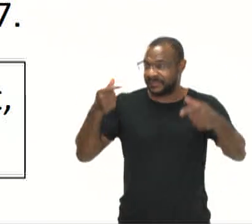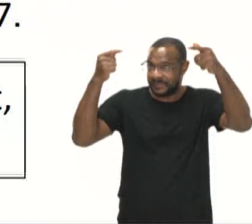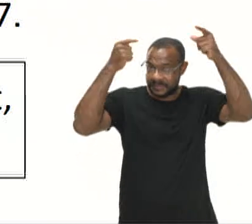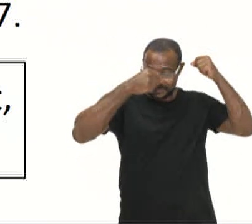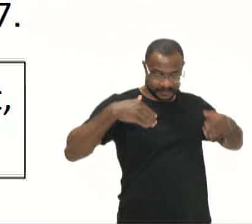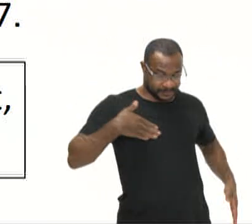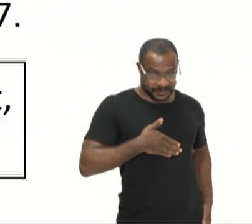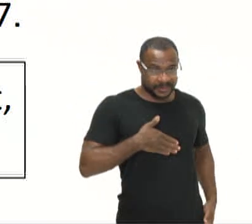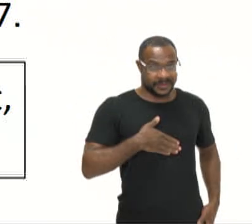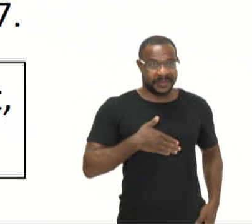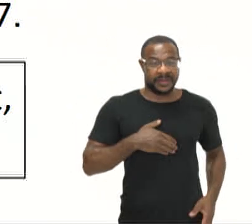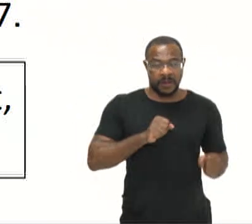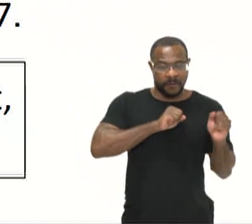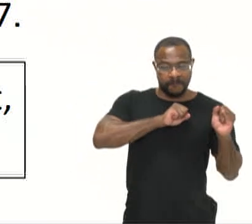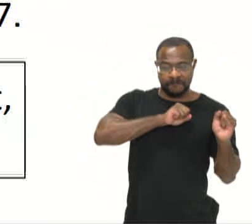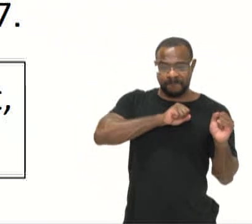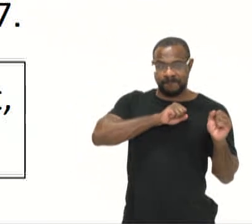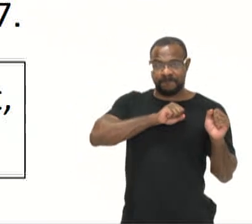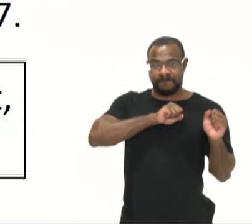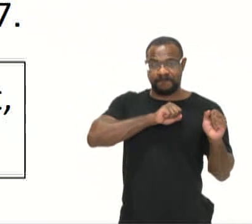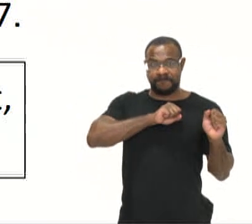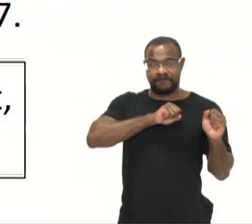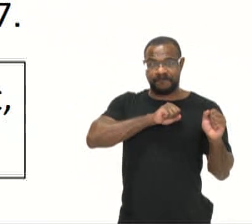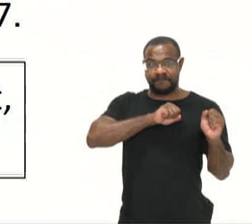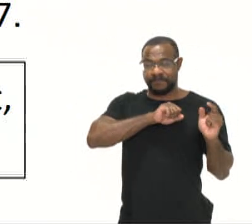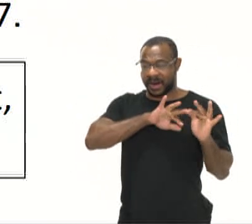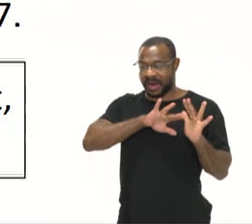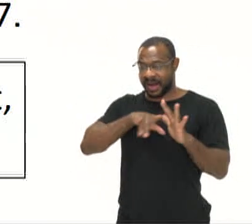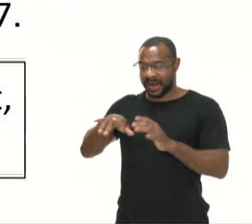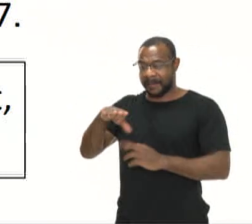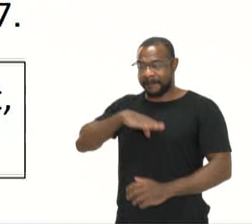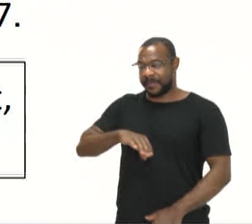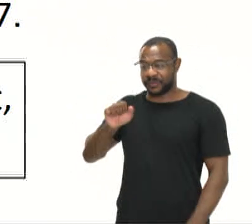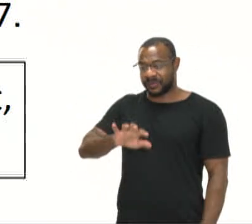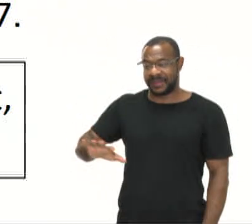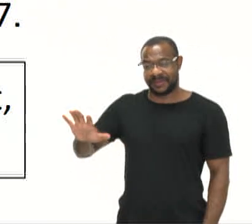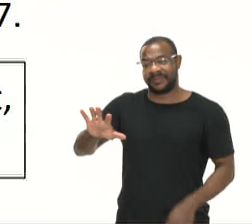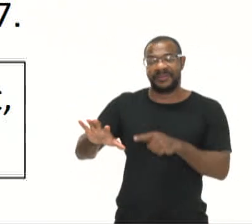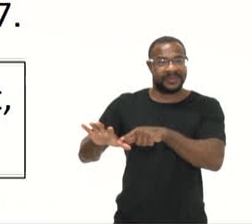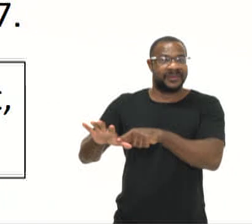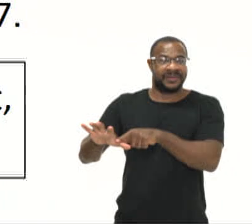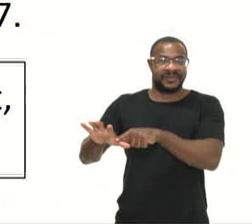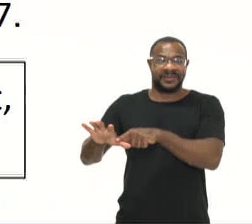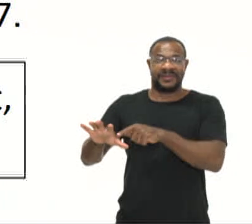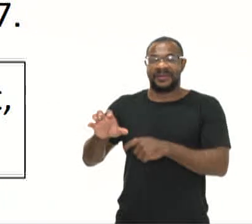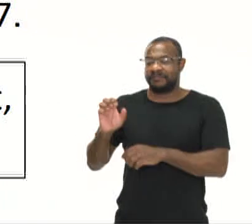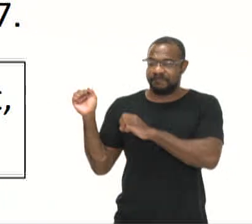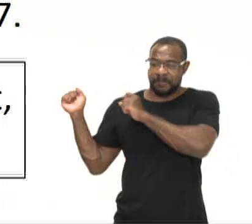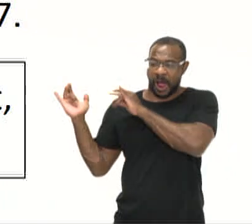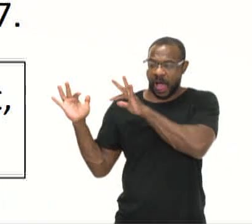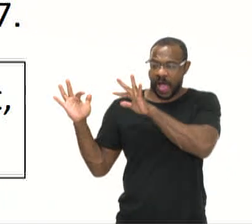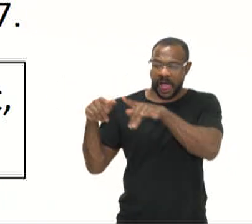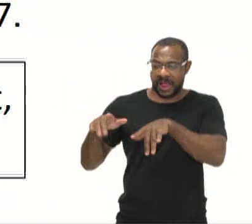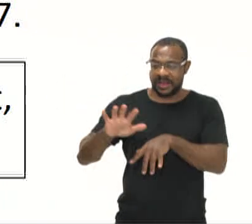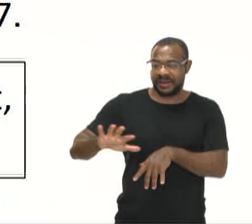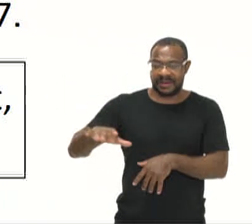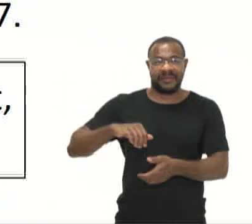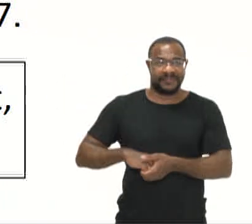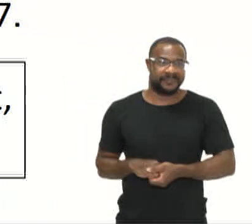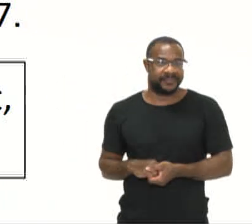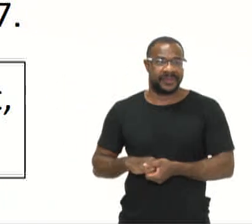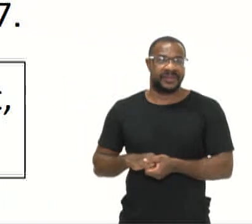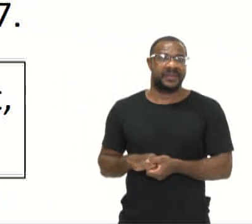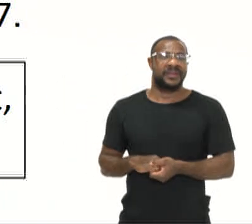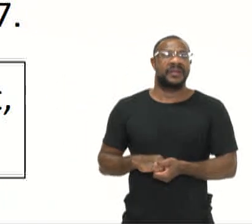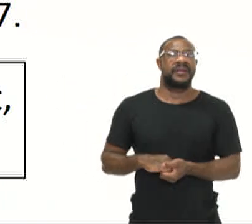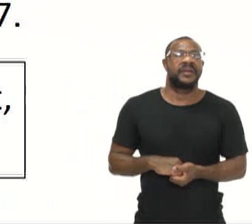invadir Portugal. A invasão ela inicia em 1807 sob o comando do general Junot, né? Ele aqui,